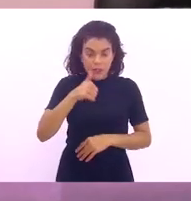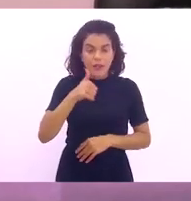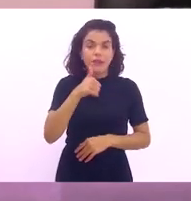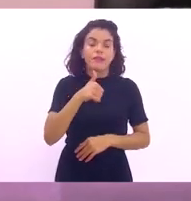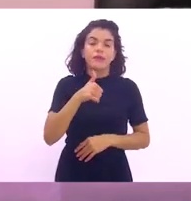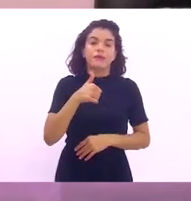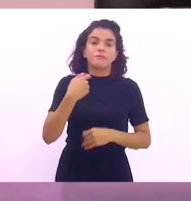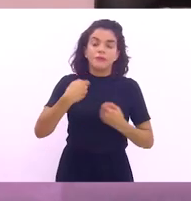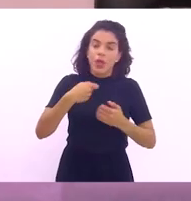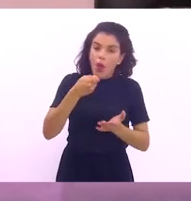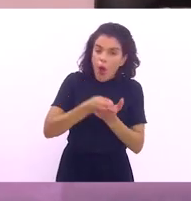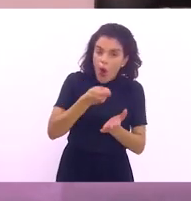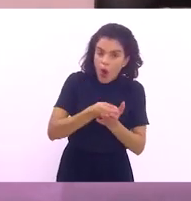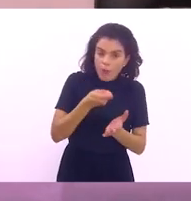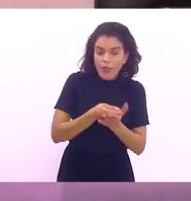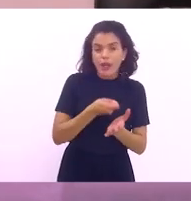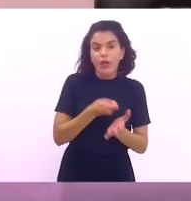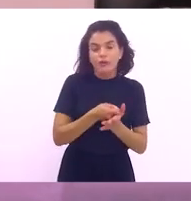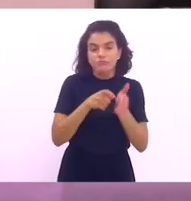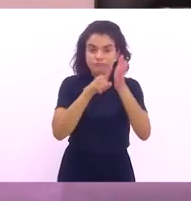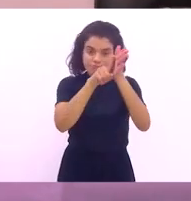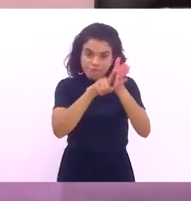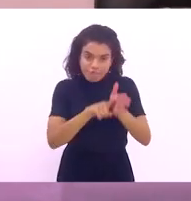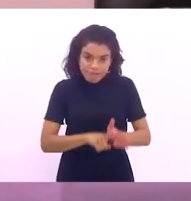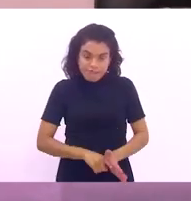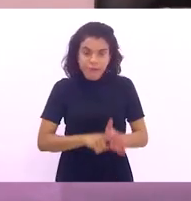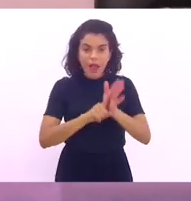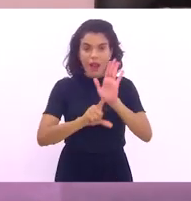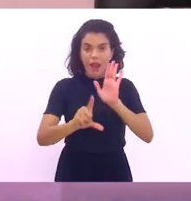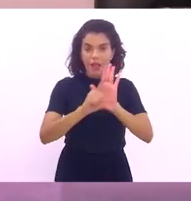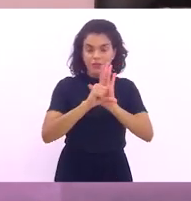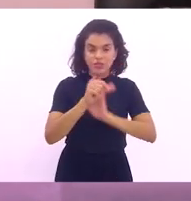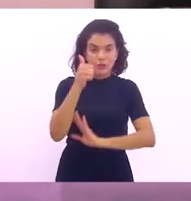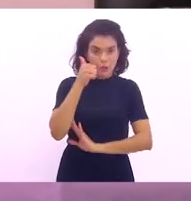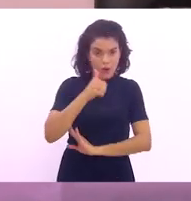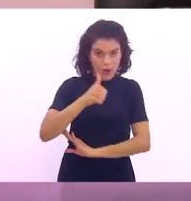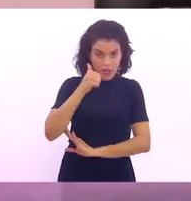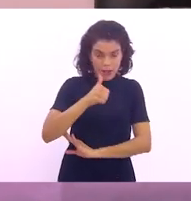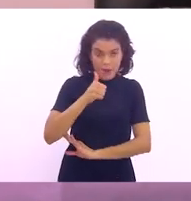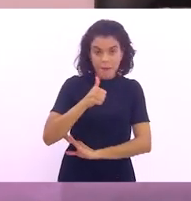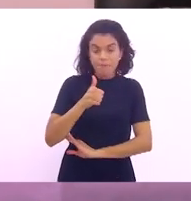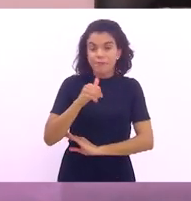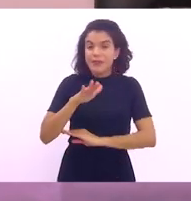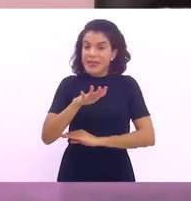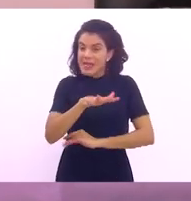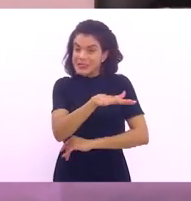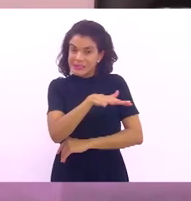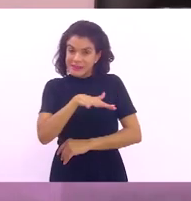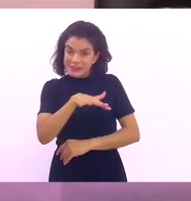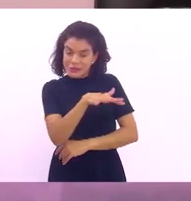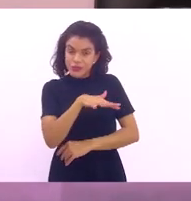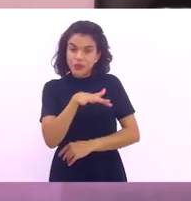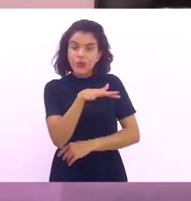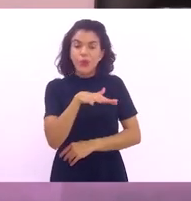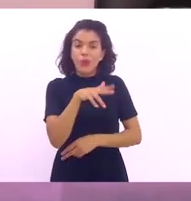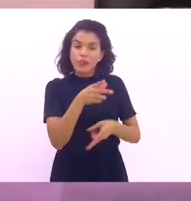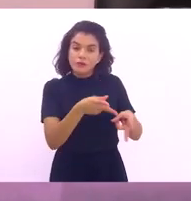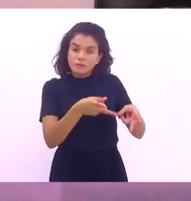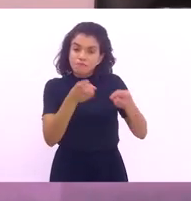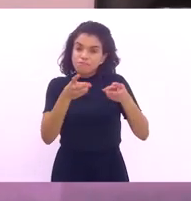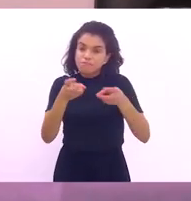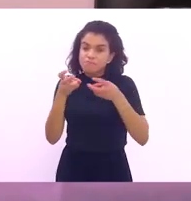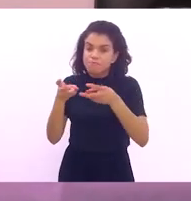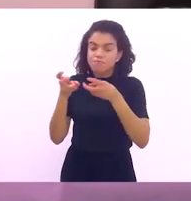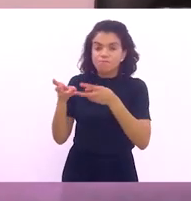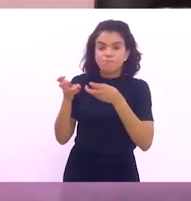deverá ser Obrigatoriamente examinado por Legista mulher nesses casos o que temos evidenciados